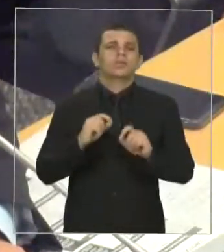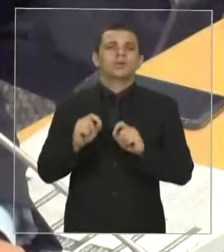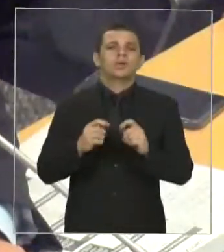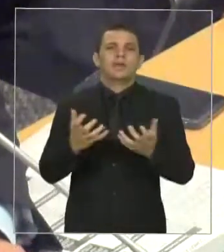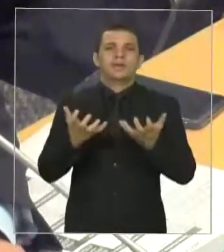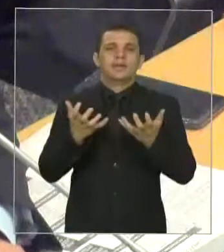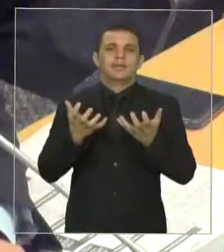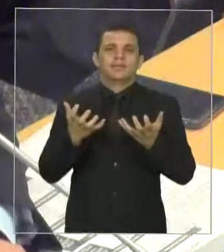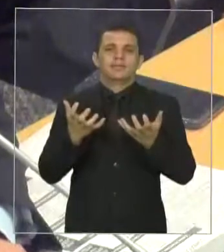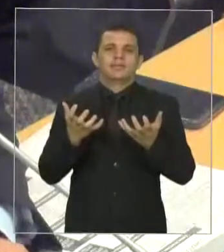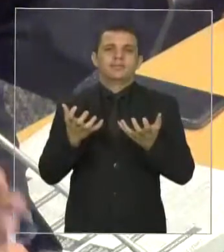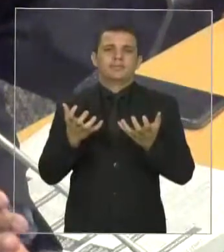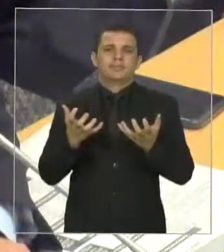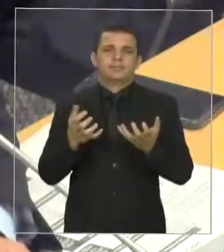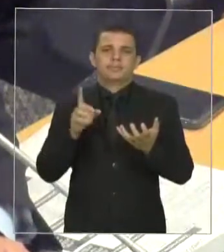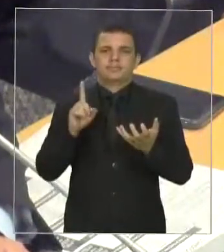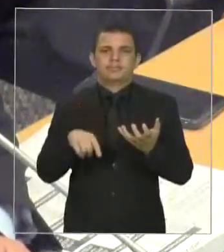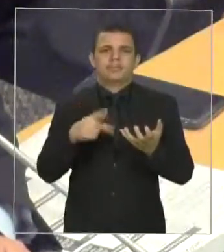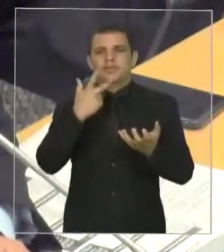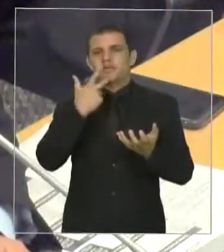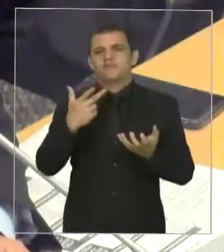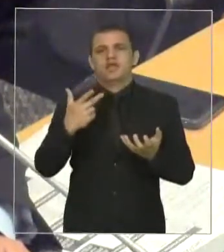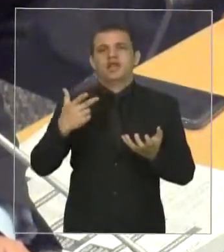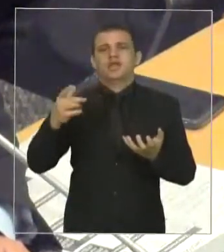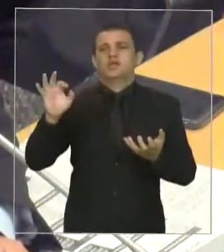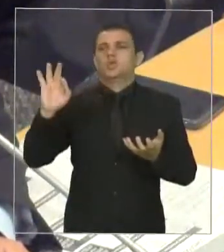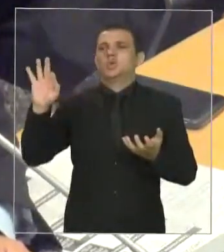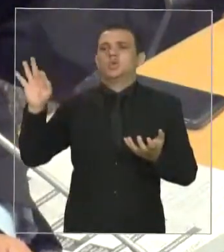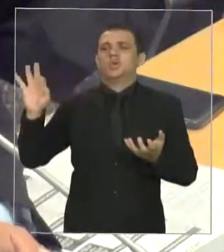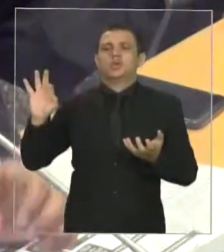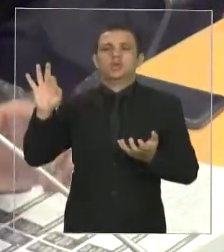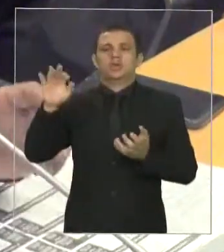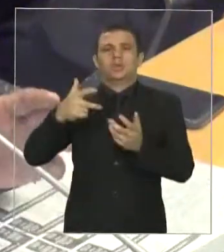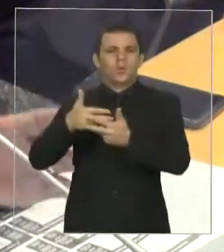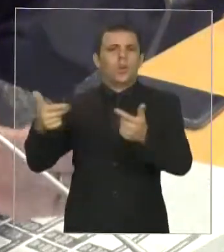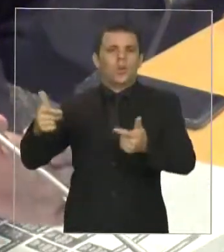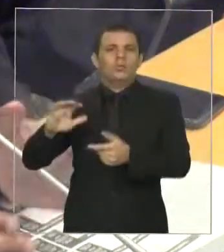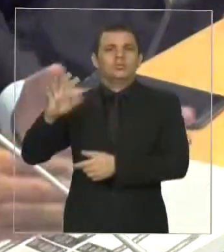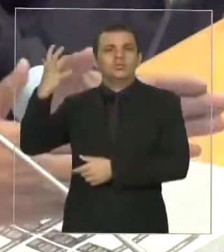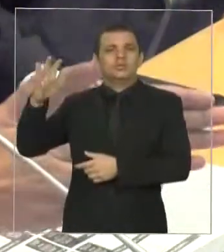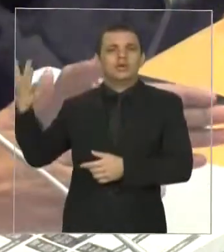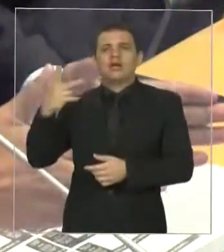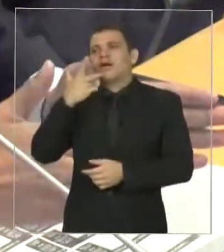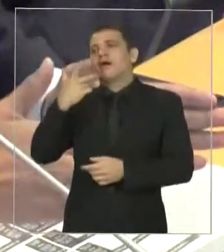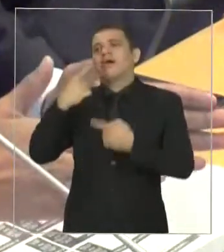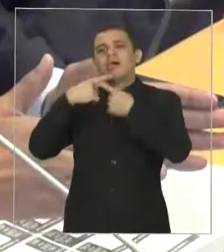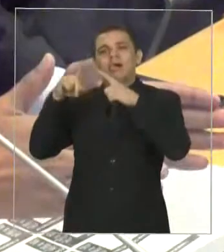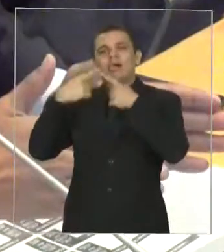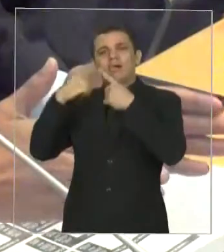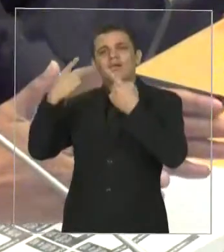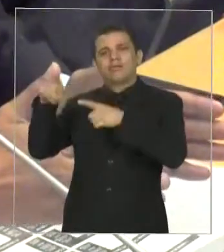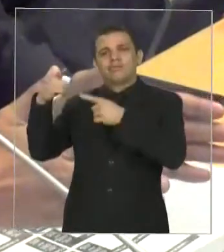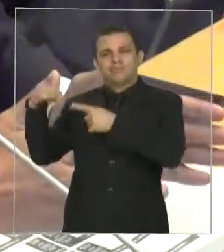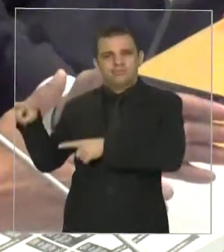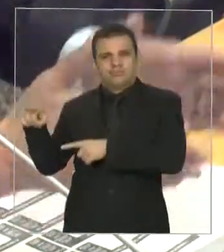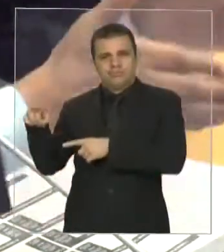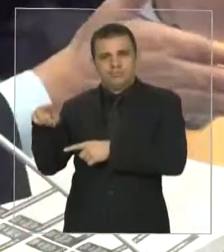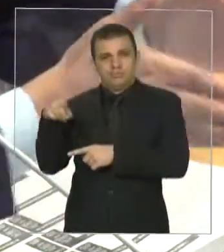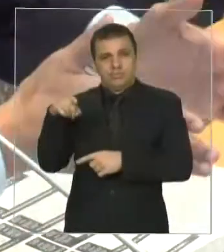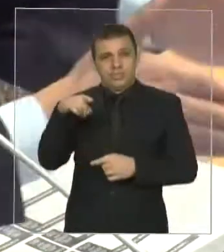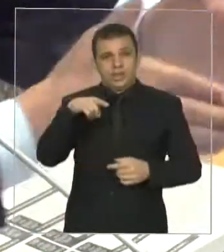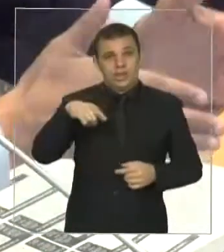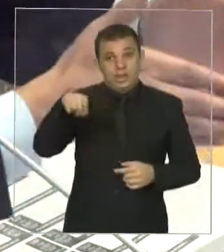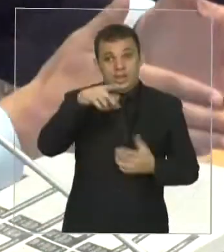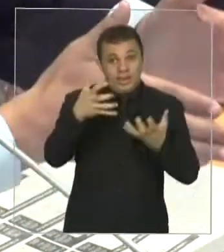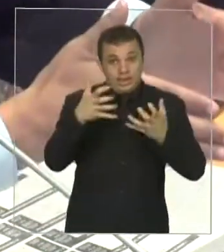negar tudo que tem sido feito, se apegando a detalhes dentro de